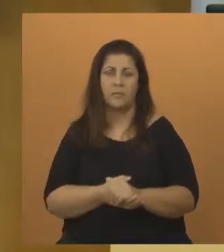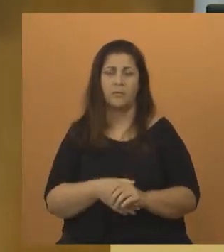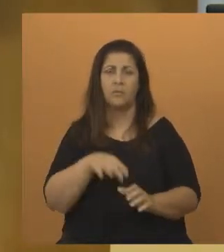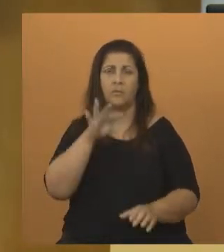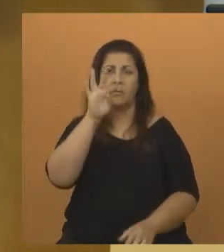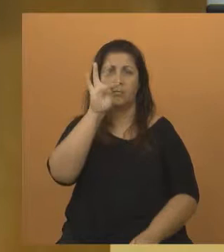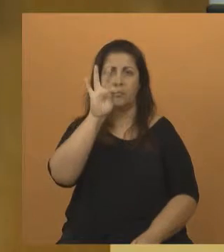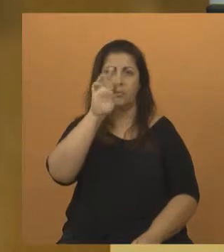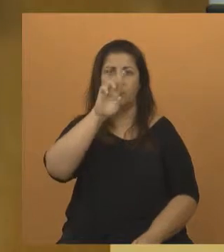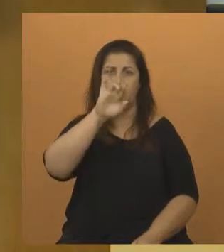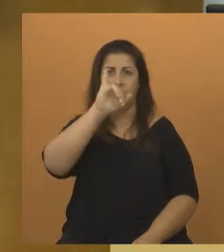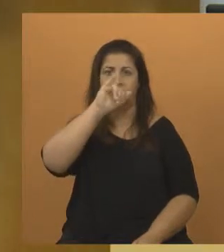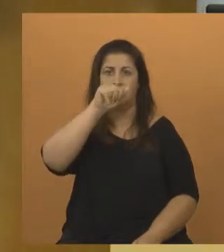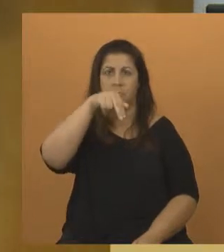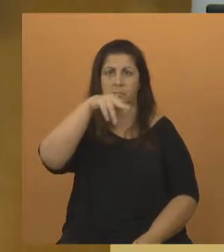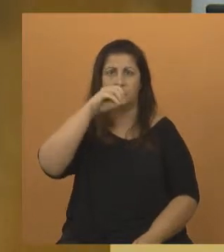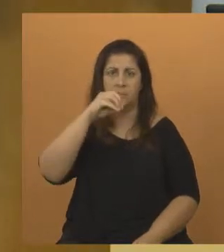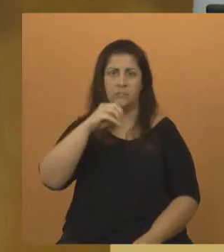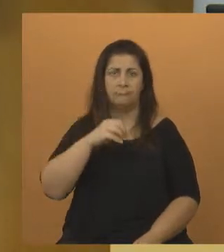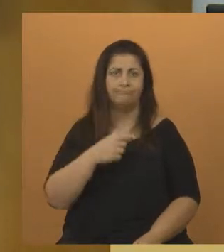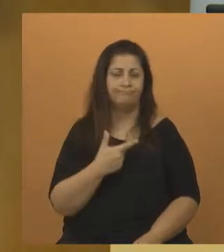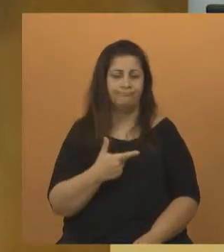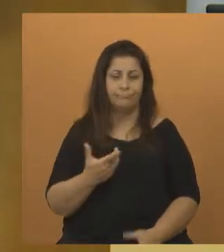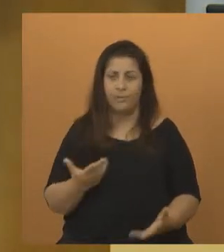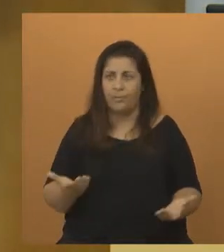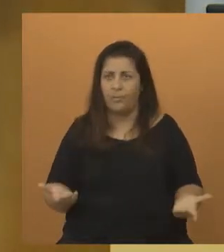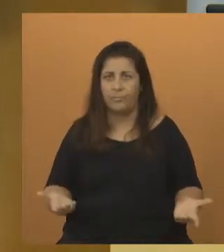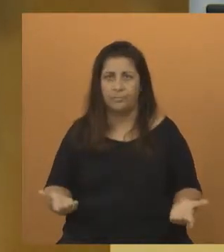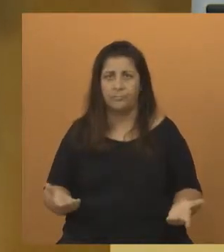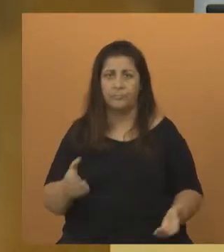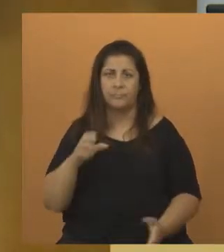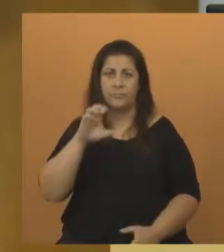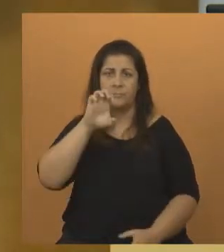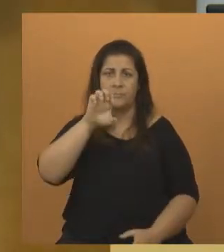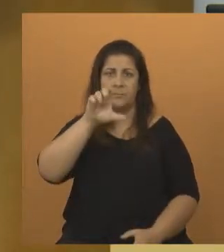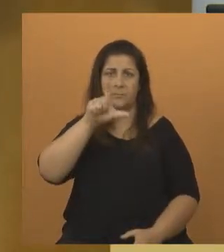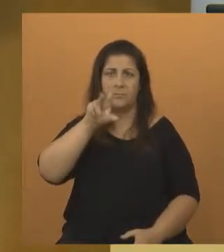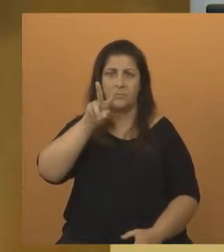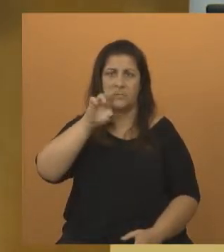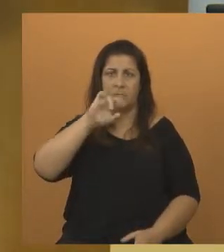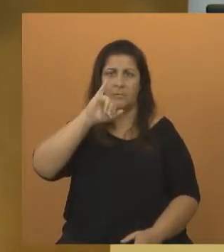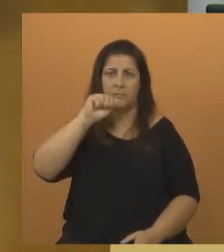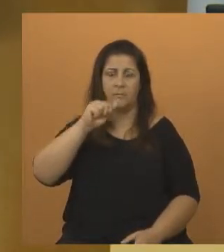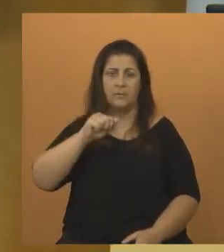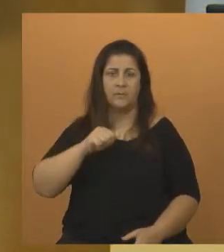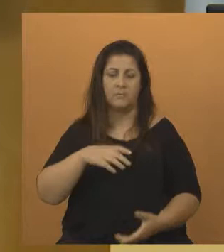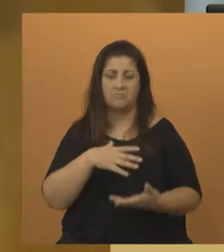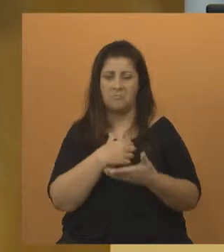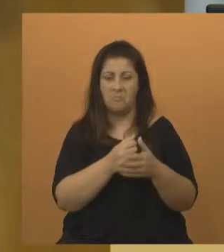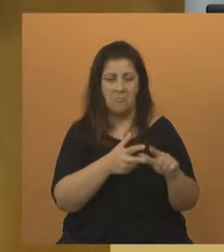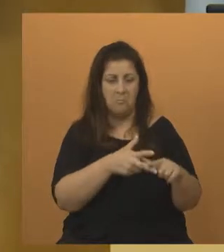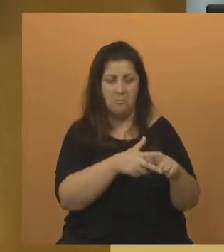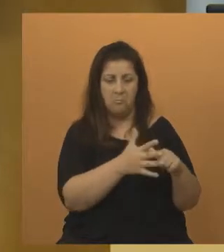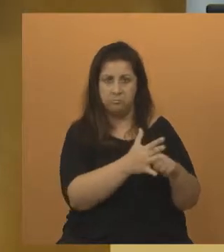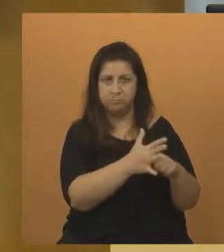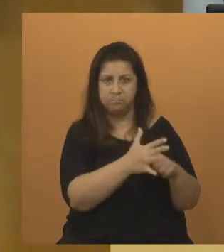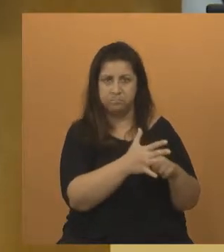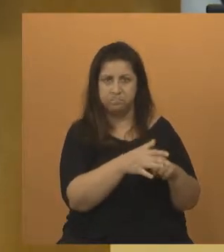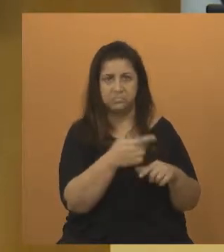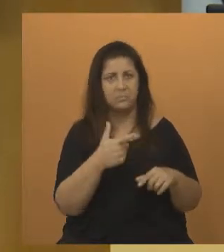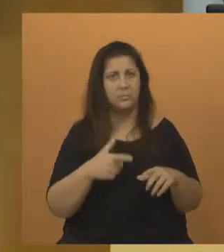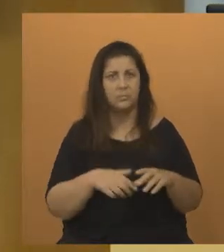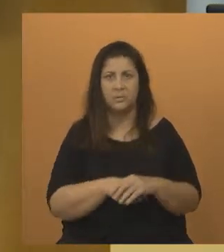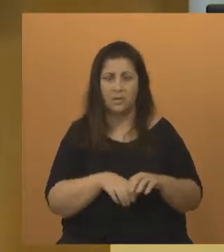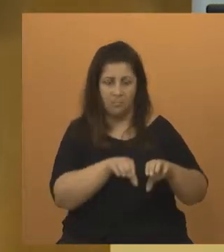Trianon não tem condições e ali no Ouvira levaram até os motores. Nem cano tem naquele Ouvira.